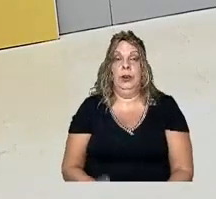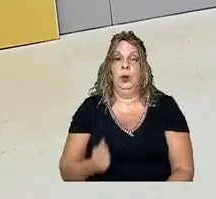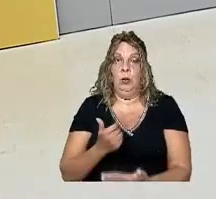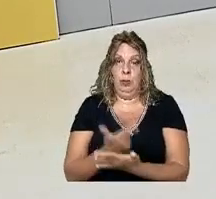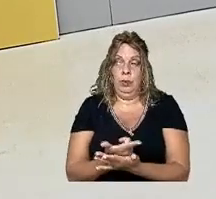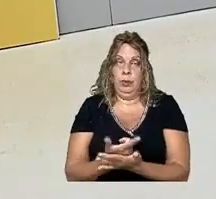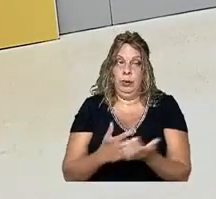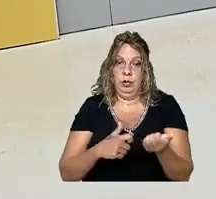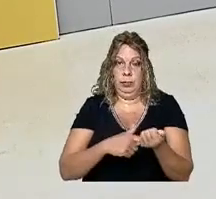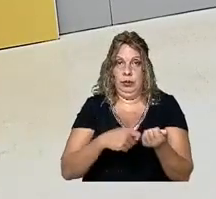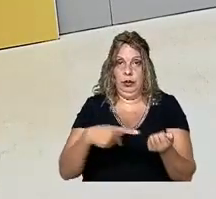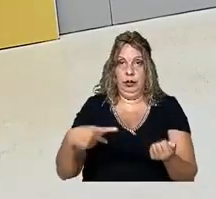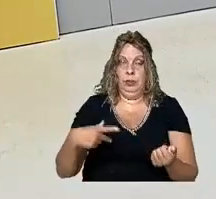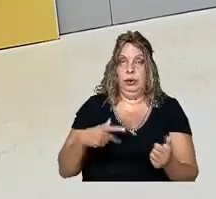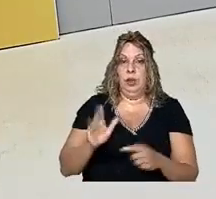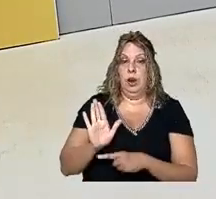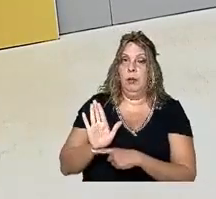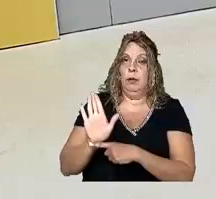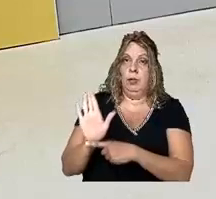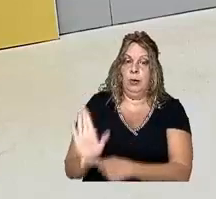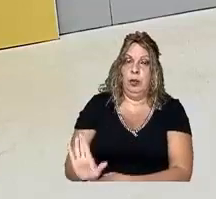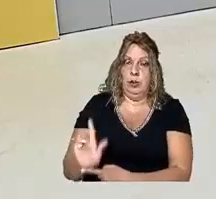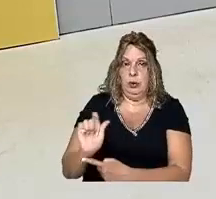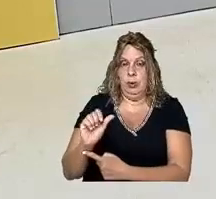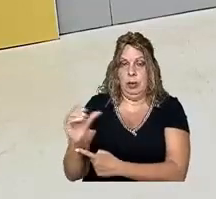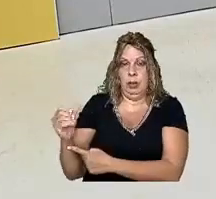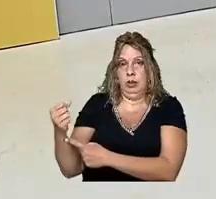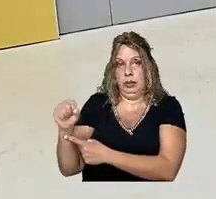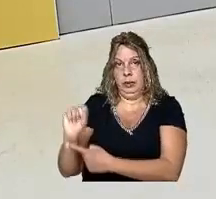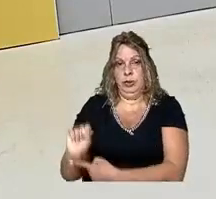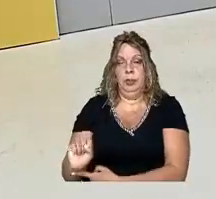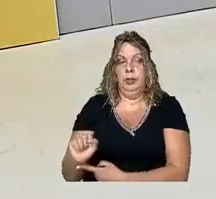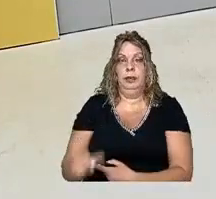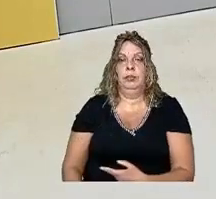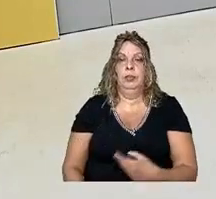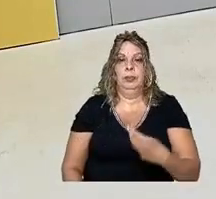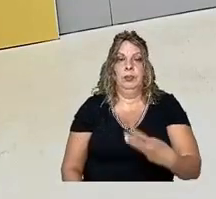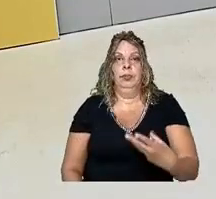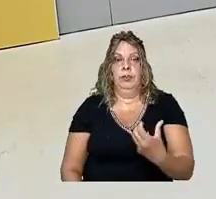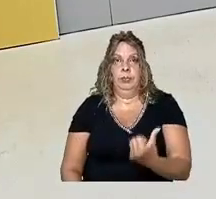seu Caju Cap, você ajuda as ações do GAC Sergipe.